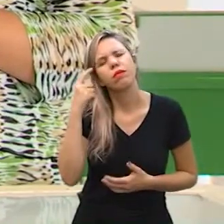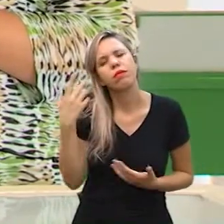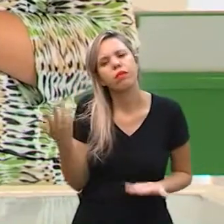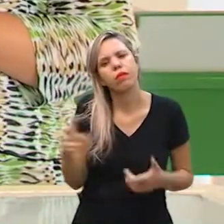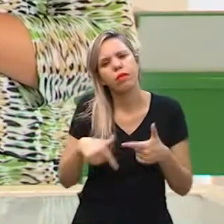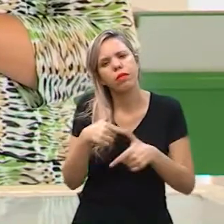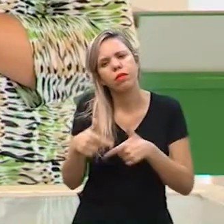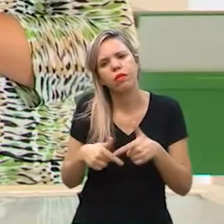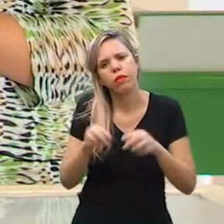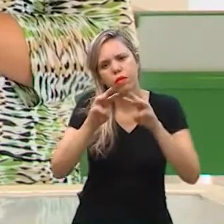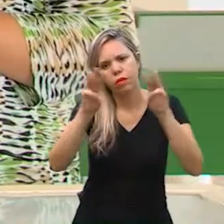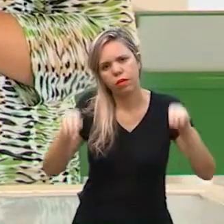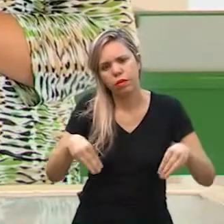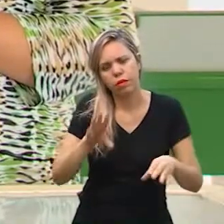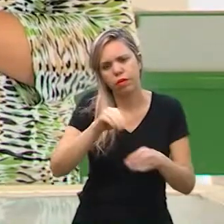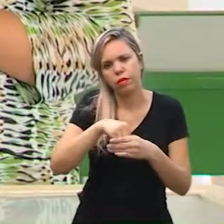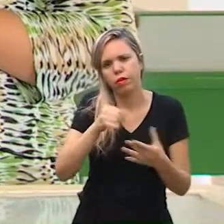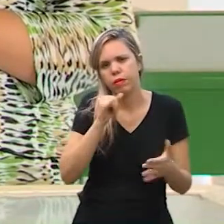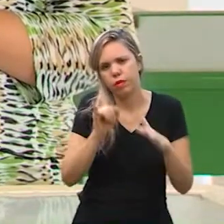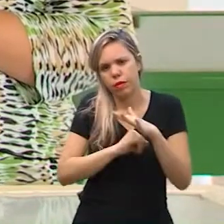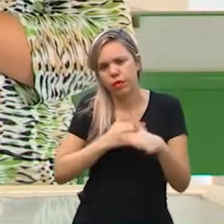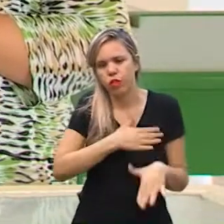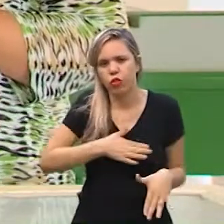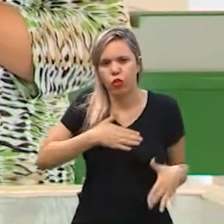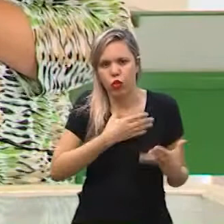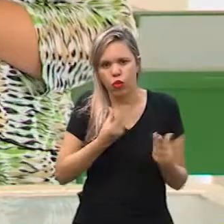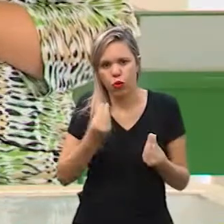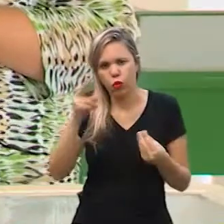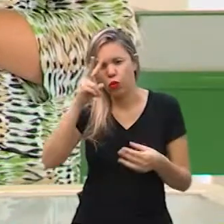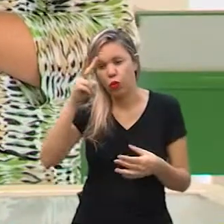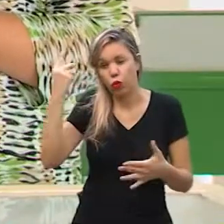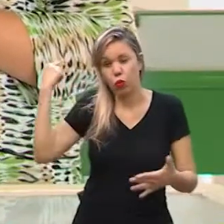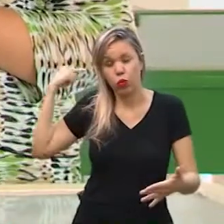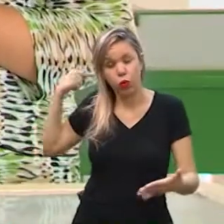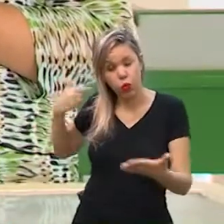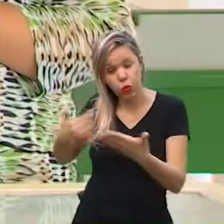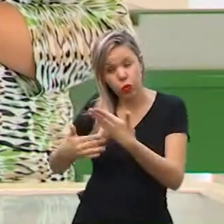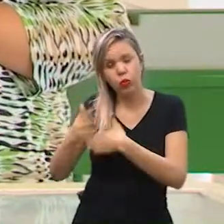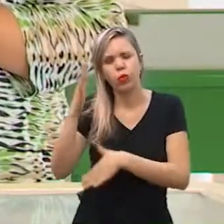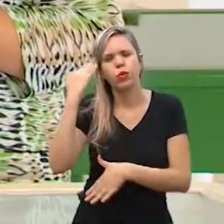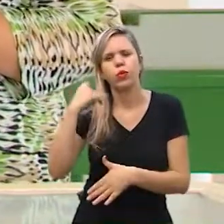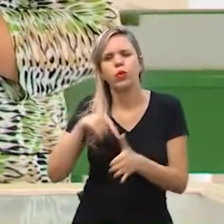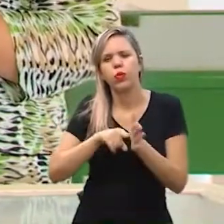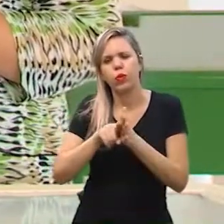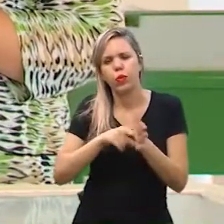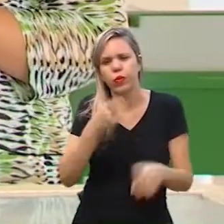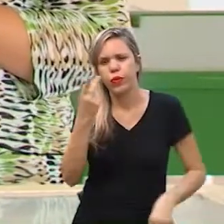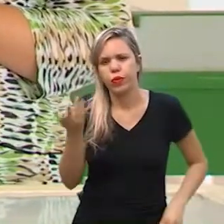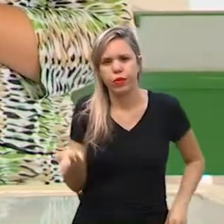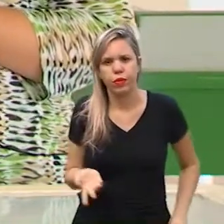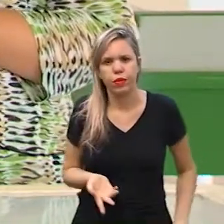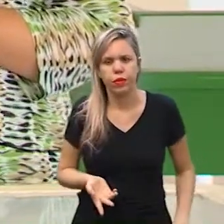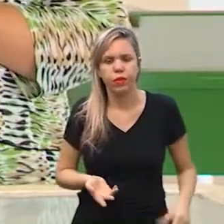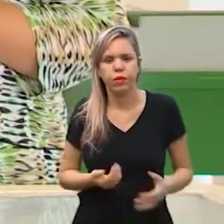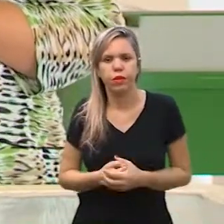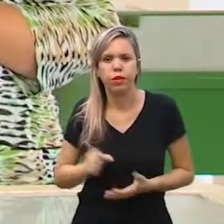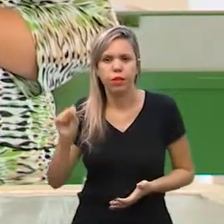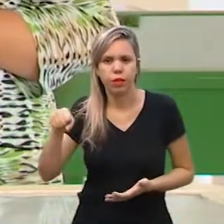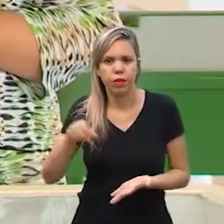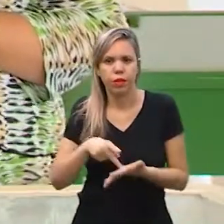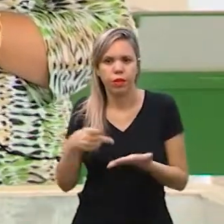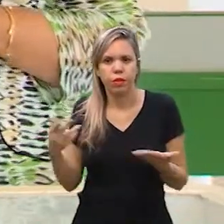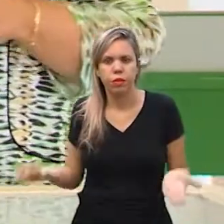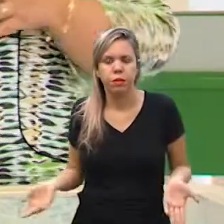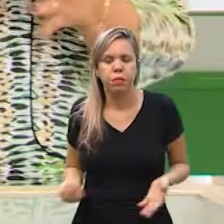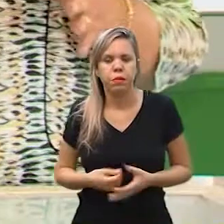para trabalhar no museu, por exemplo, tem que gostar muito de história, tem que entender de história, tem que saber do que está falando, né?